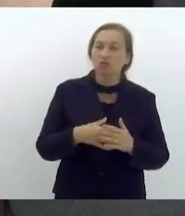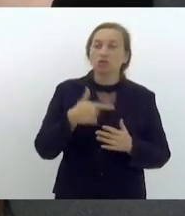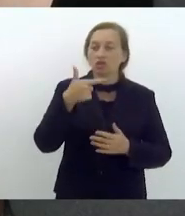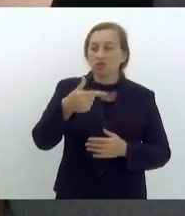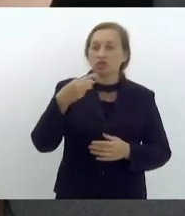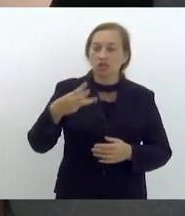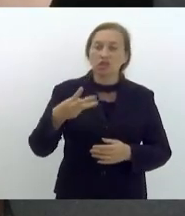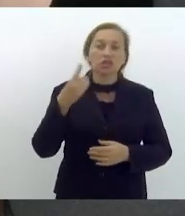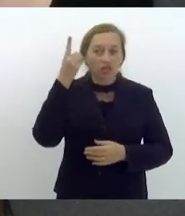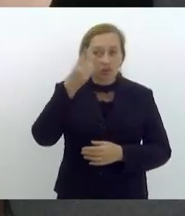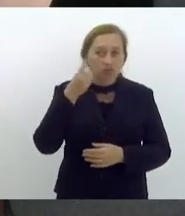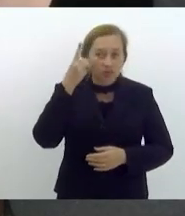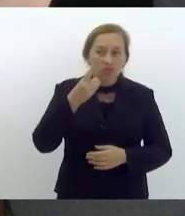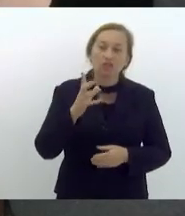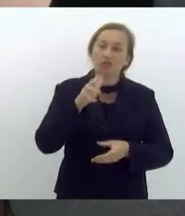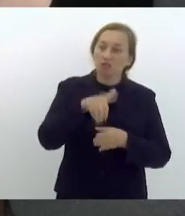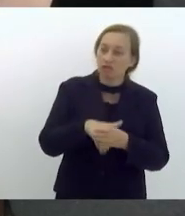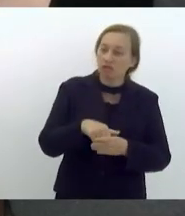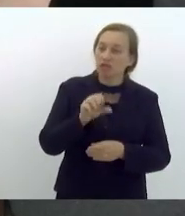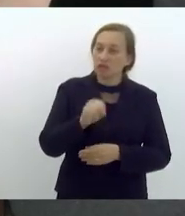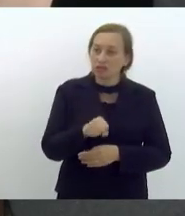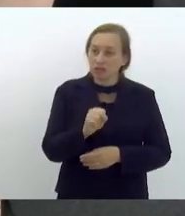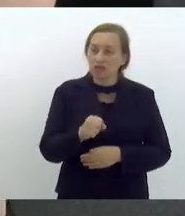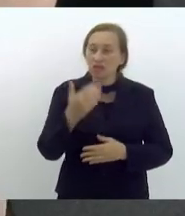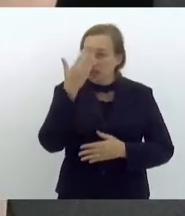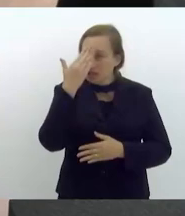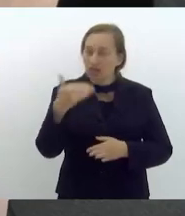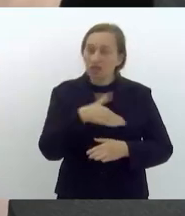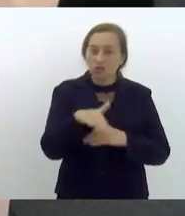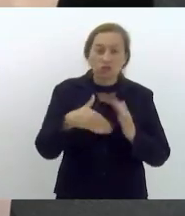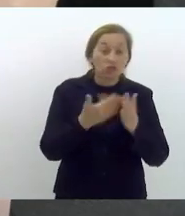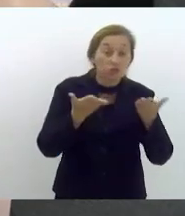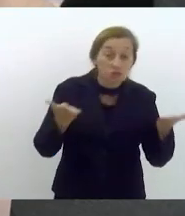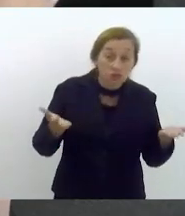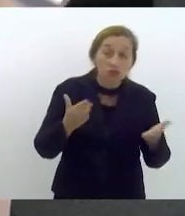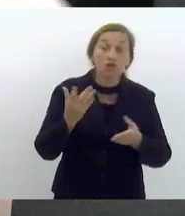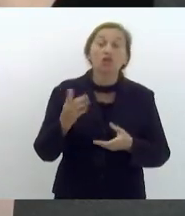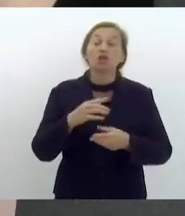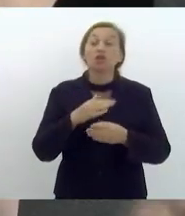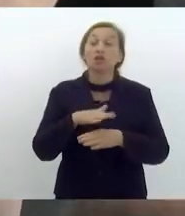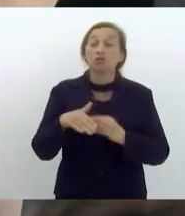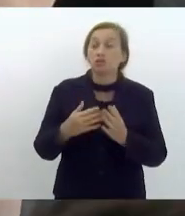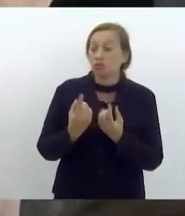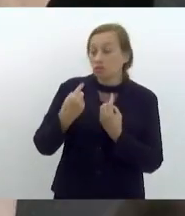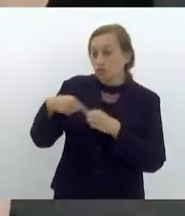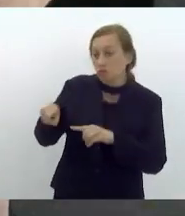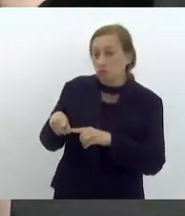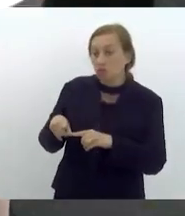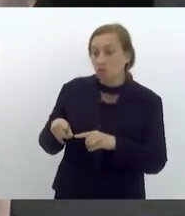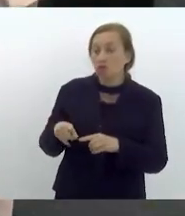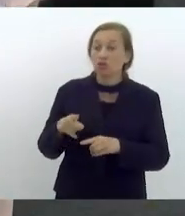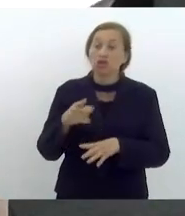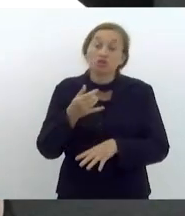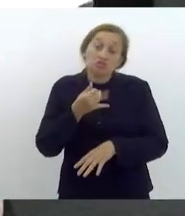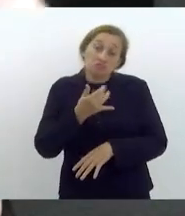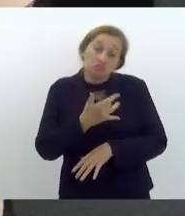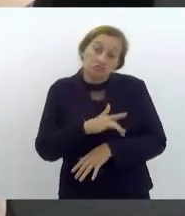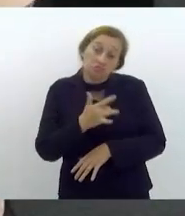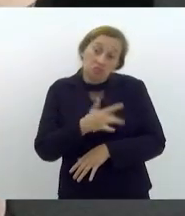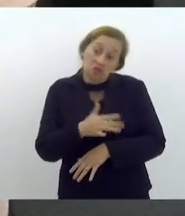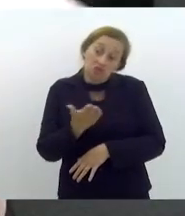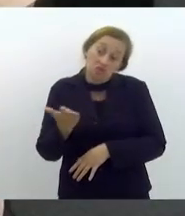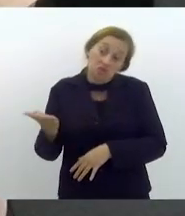que votaramvelmente agradecer a todos vocês e aqueles que votaram contra eu só tenho aqui lastimar que pena